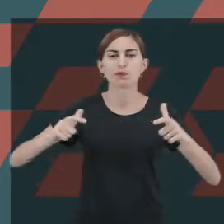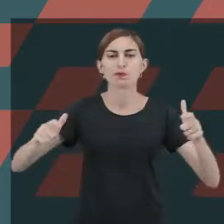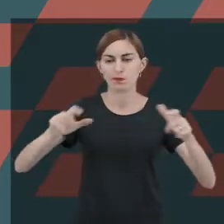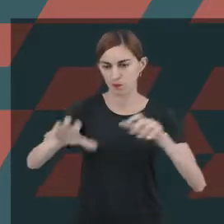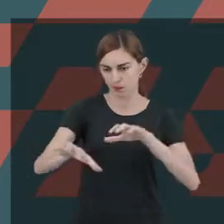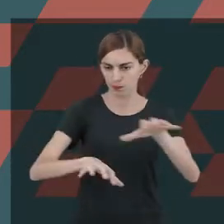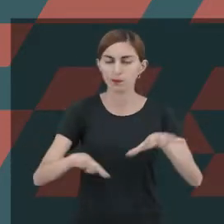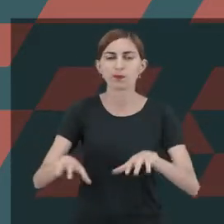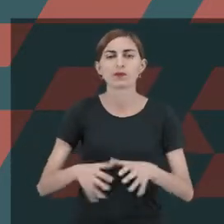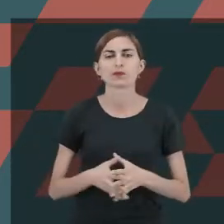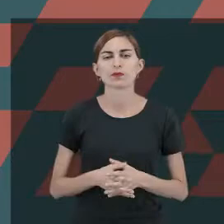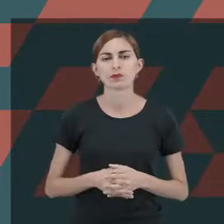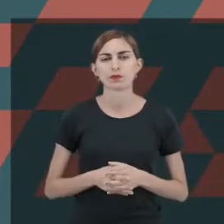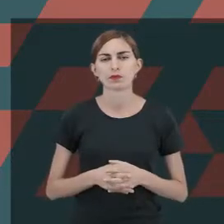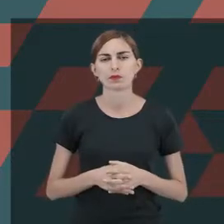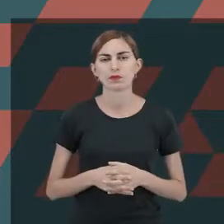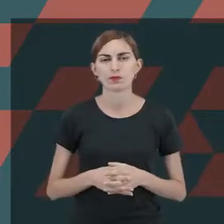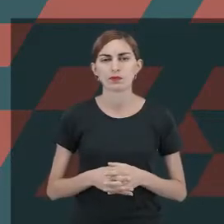região.